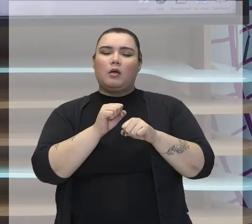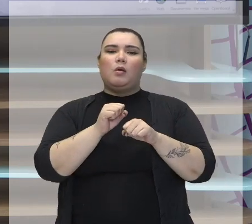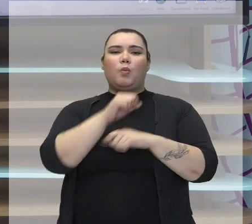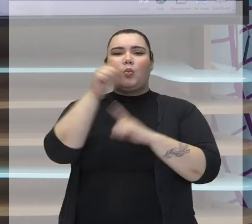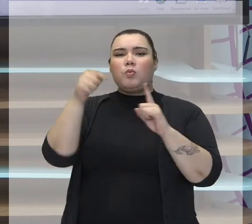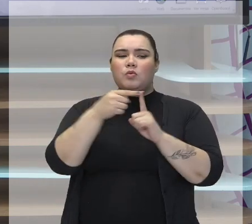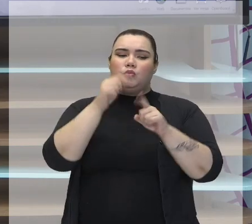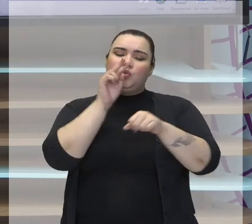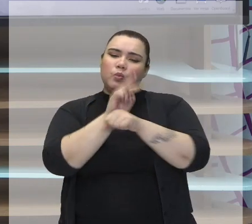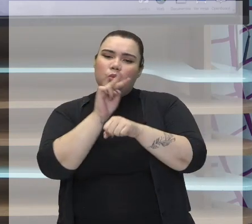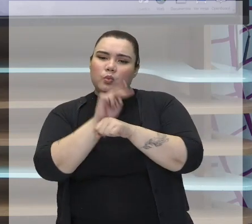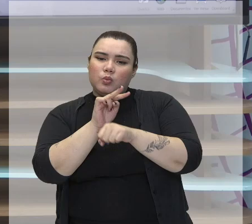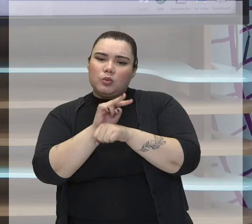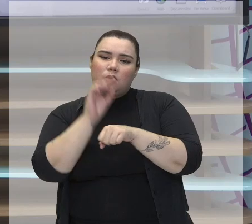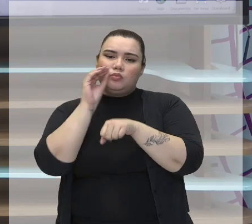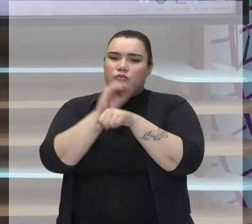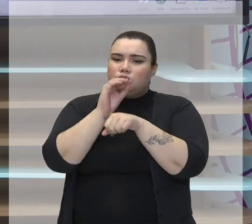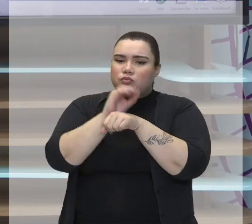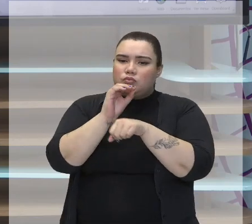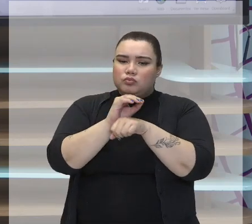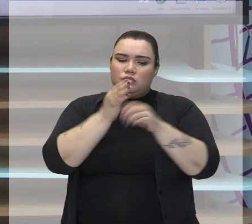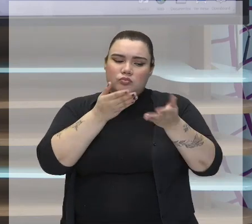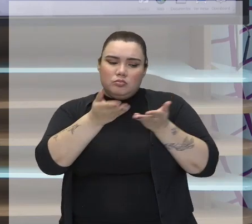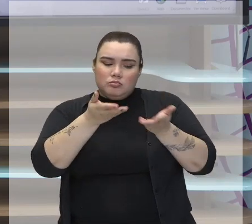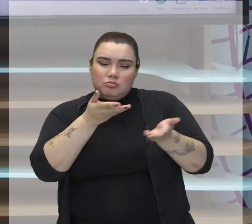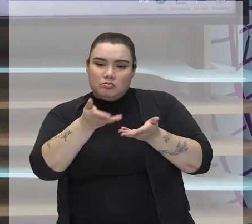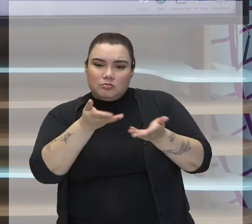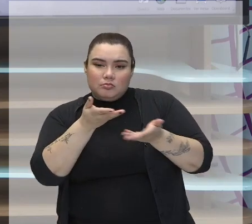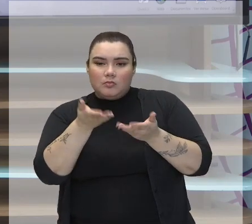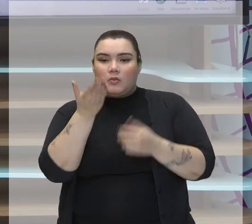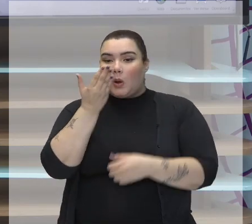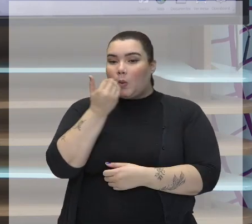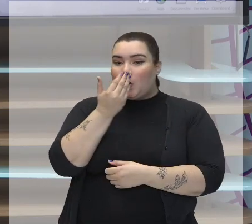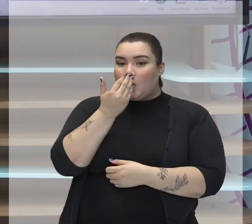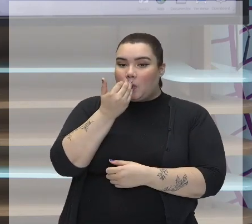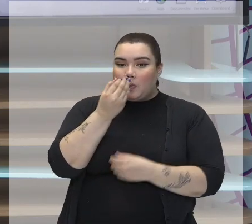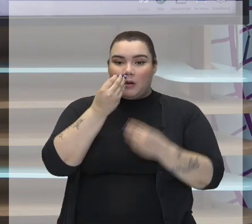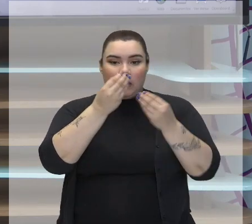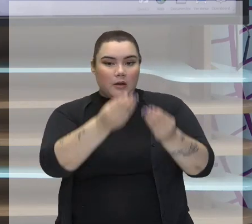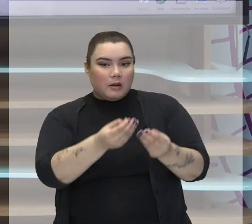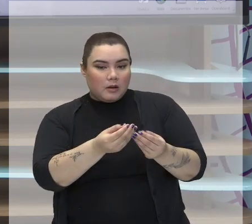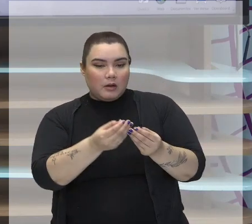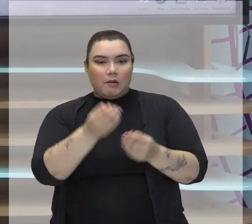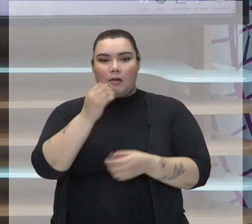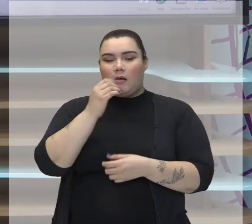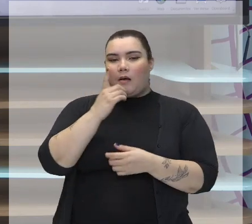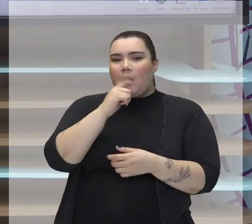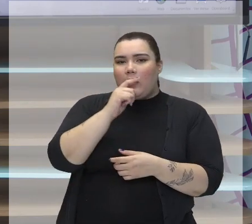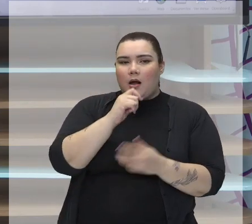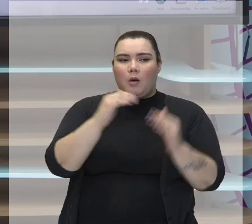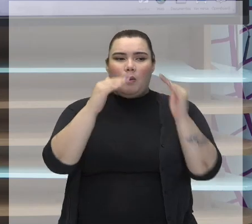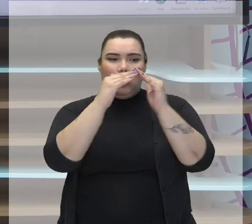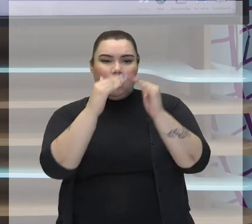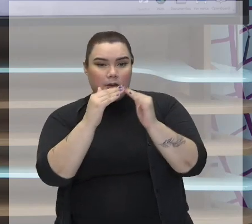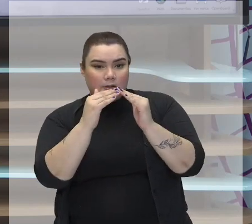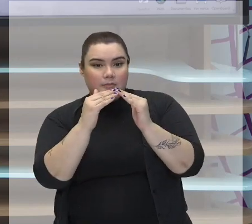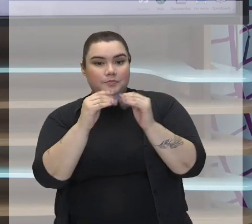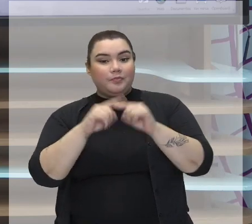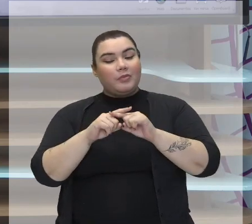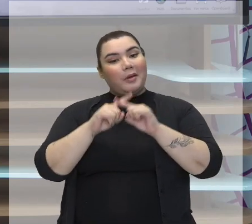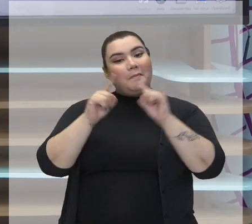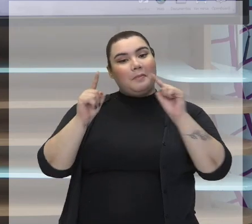de cuidar, certo? Seja de dar comida, dê um lar para ele, uma casa,